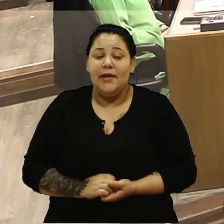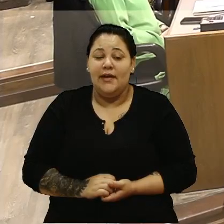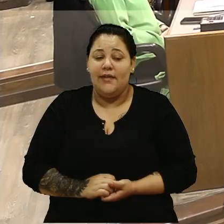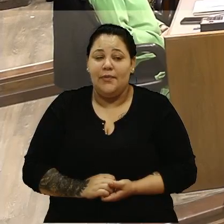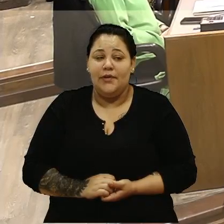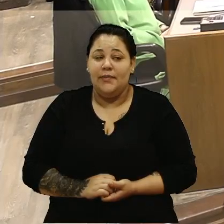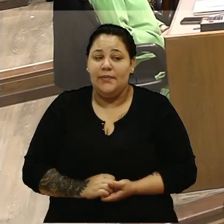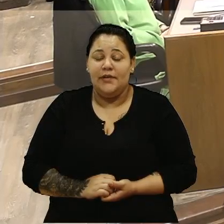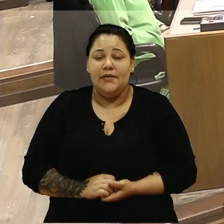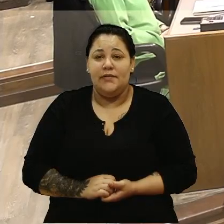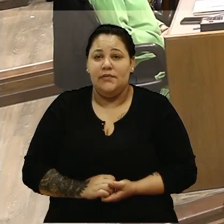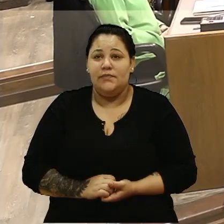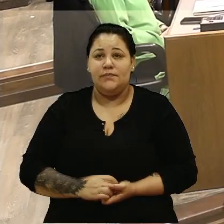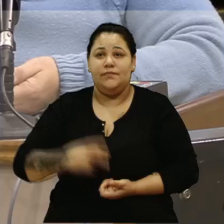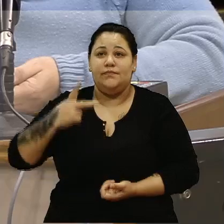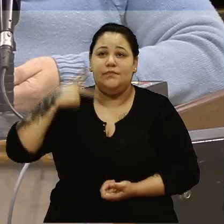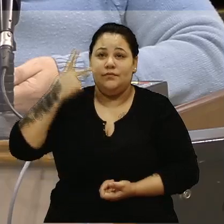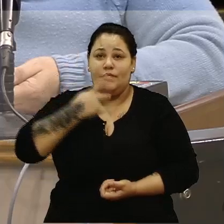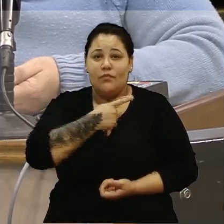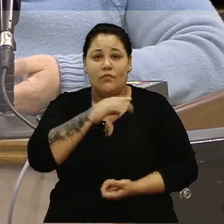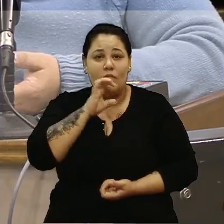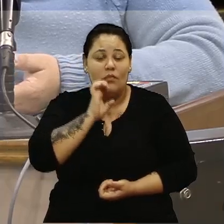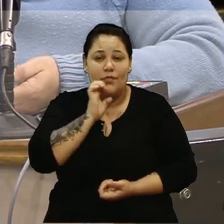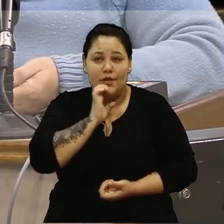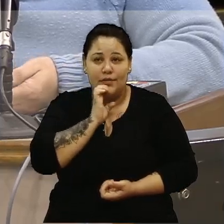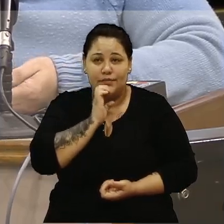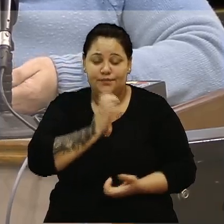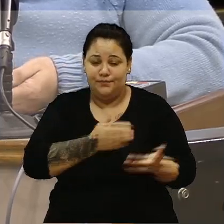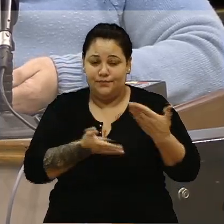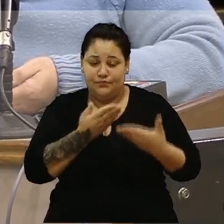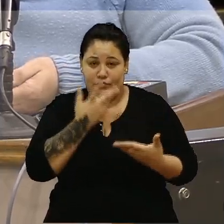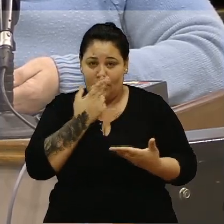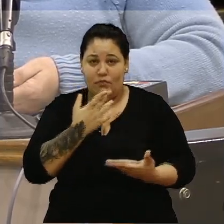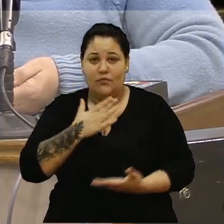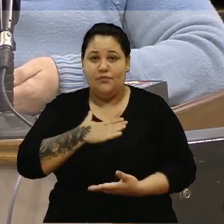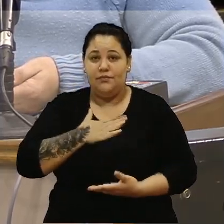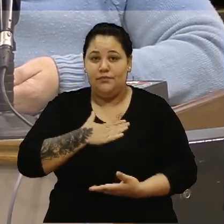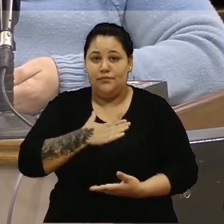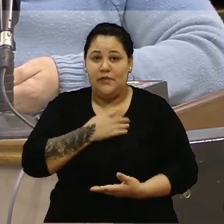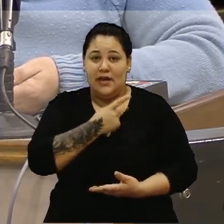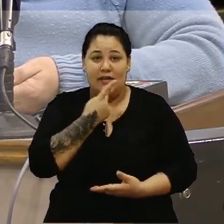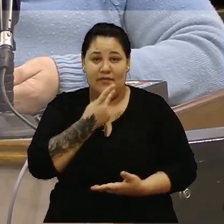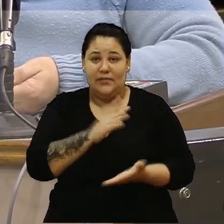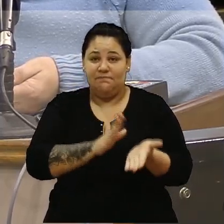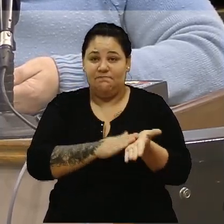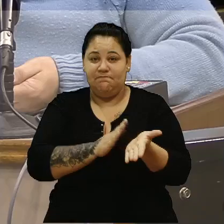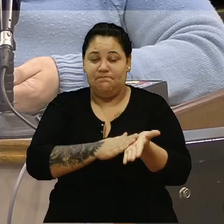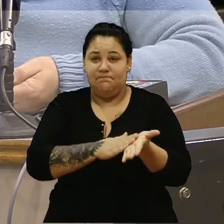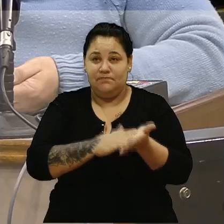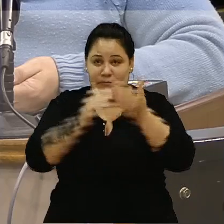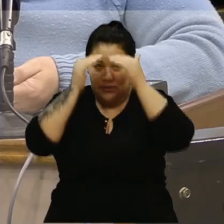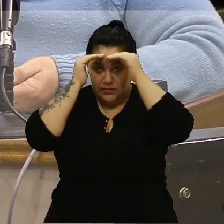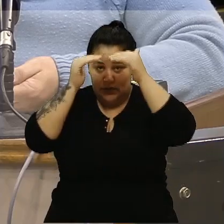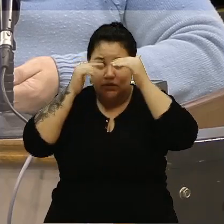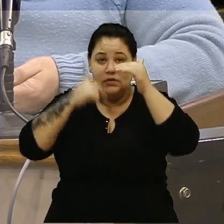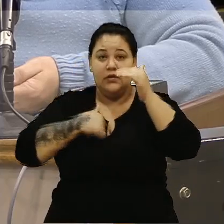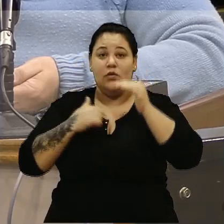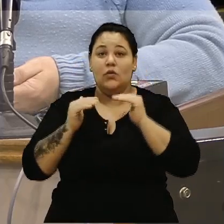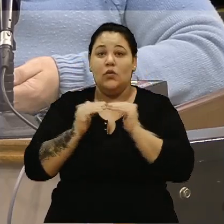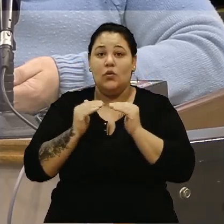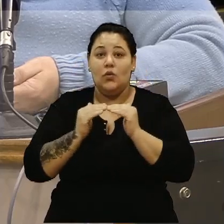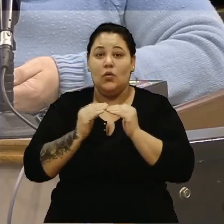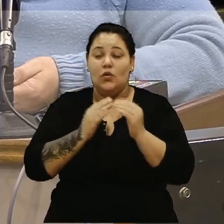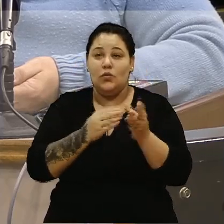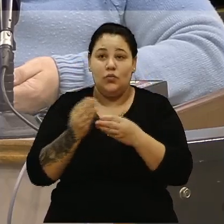A fala da vereadora Estela me contempla muito quando ela fala que ela exige respeito, e eu compactuo muito dessa